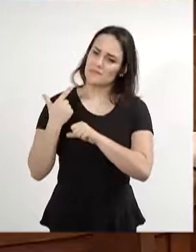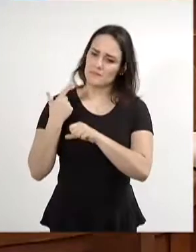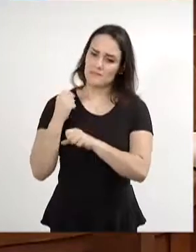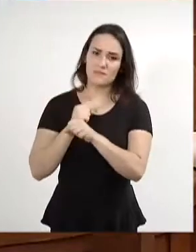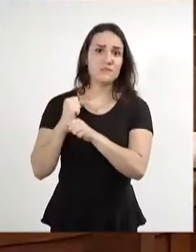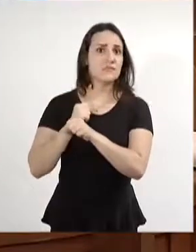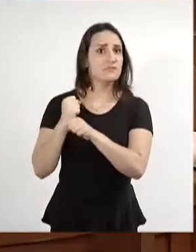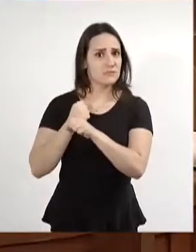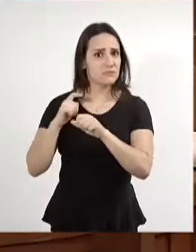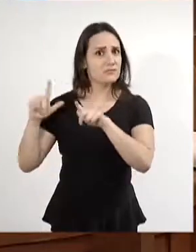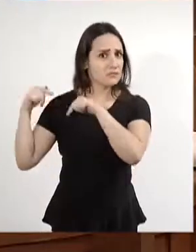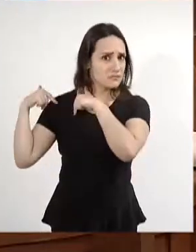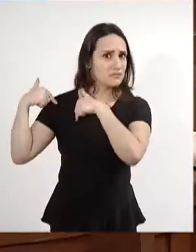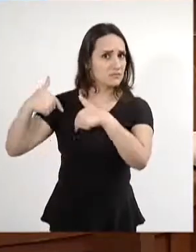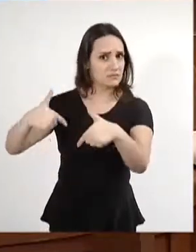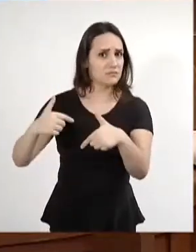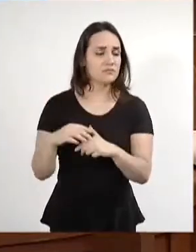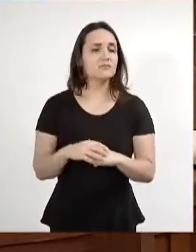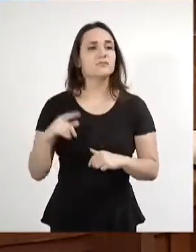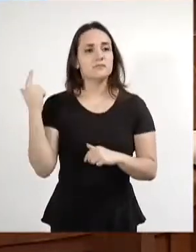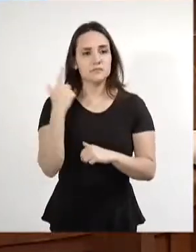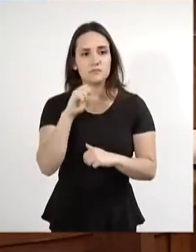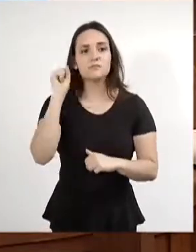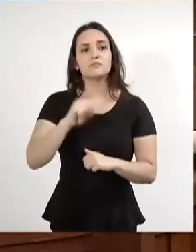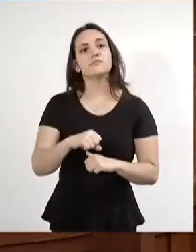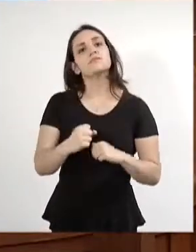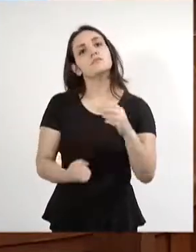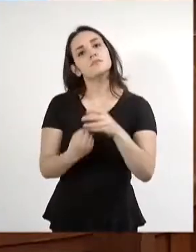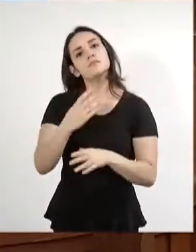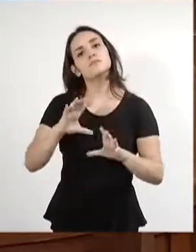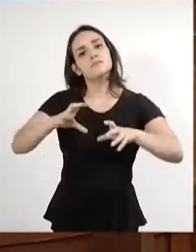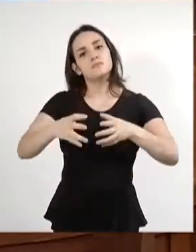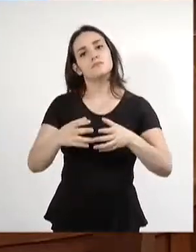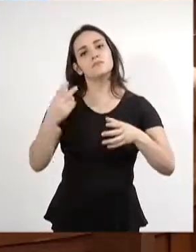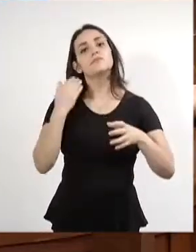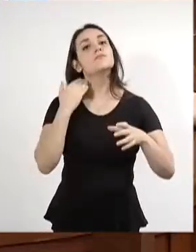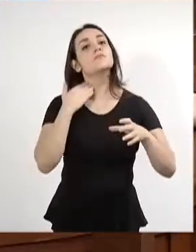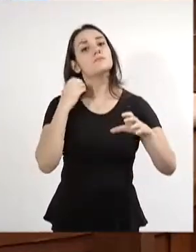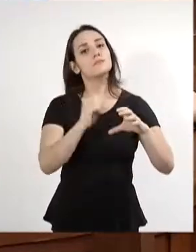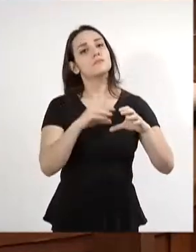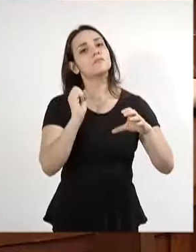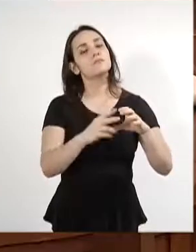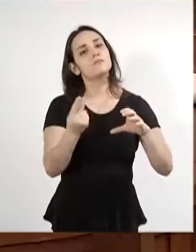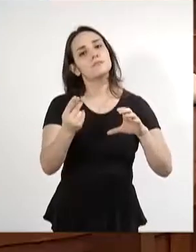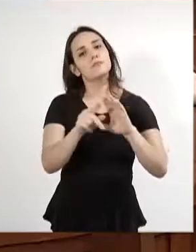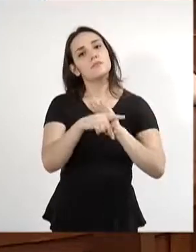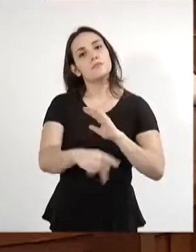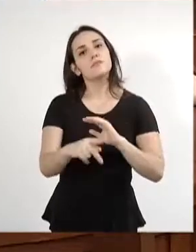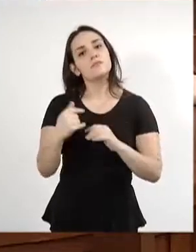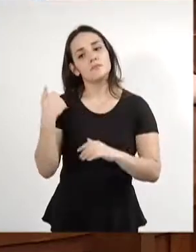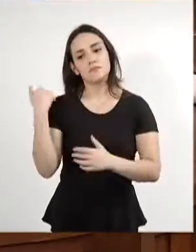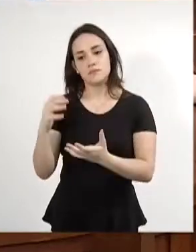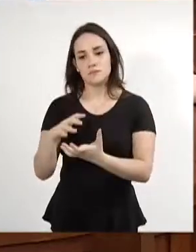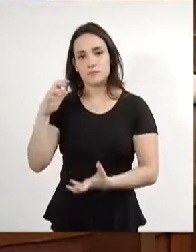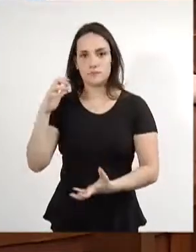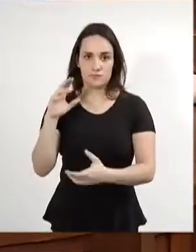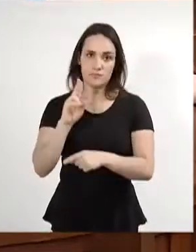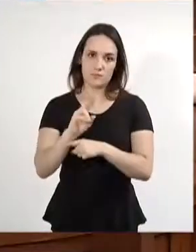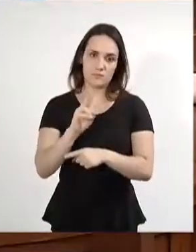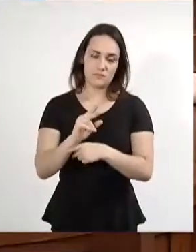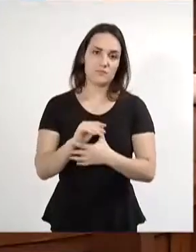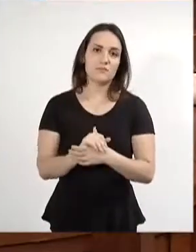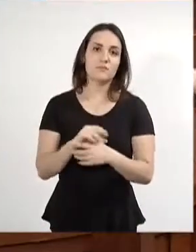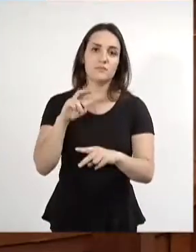governo criou o Fundo do Idoso, e agora nós estamos fazendo um trabalho